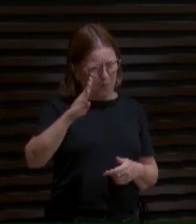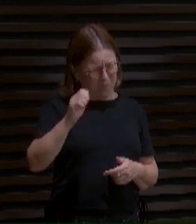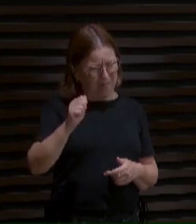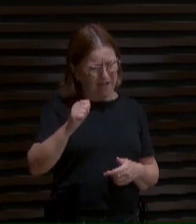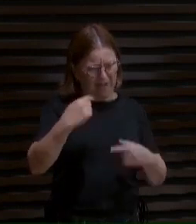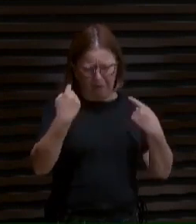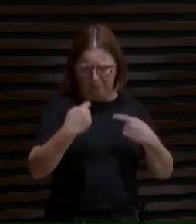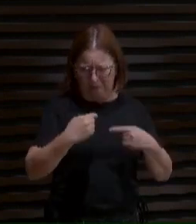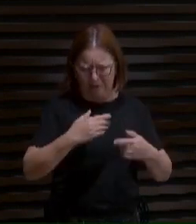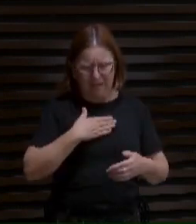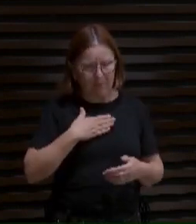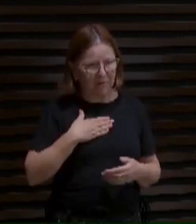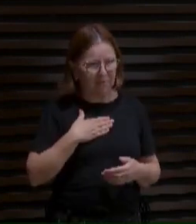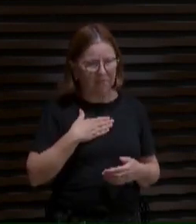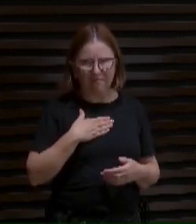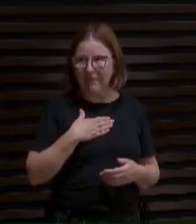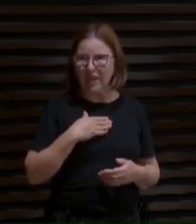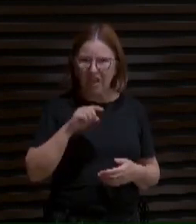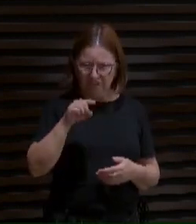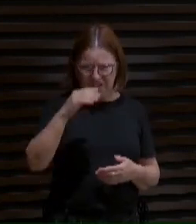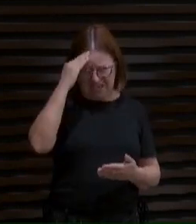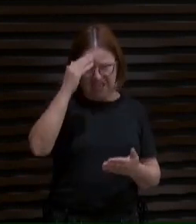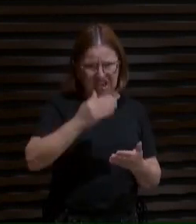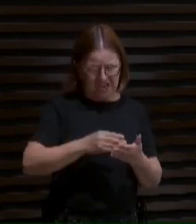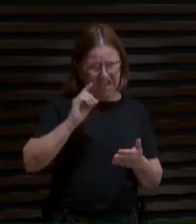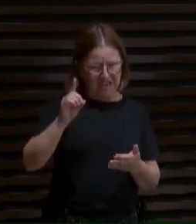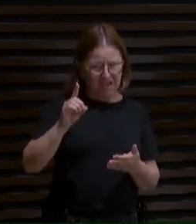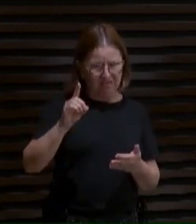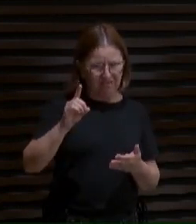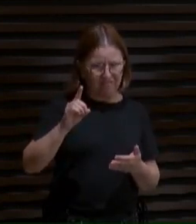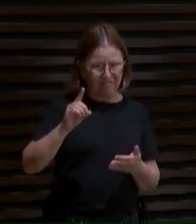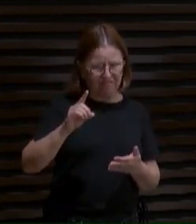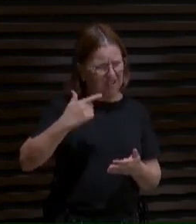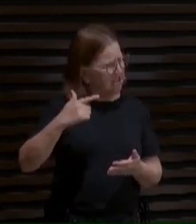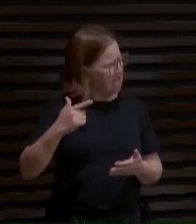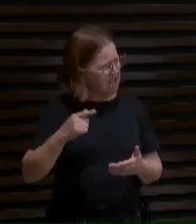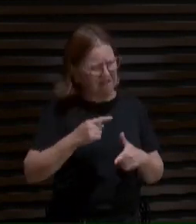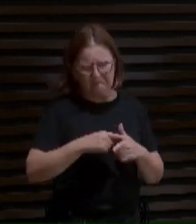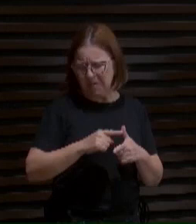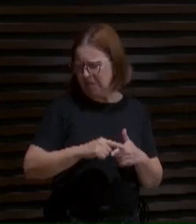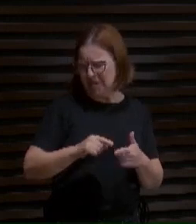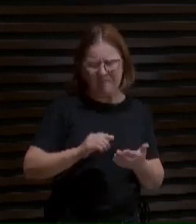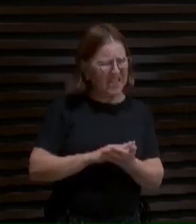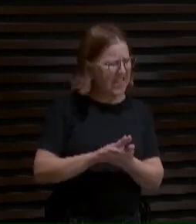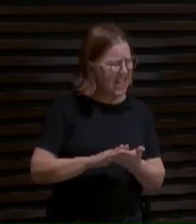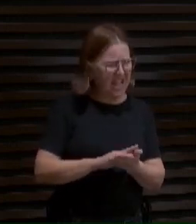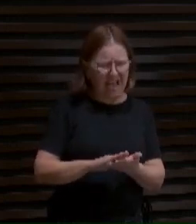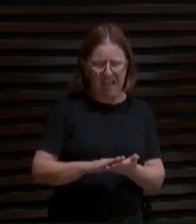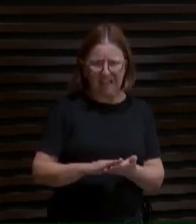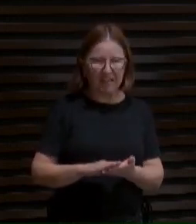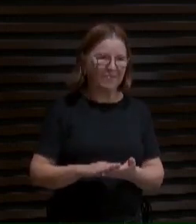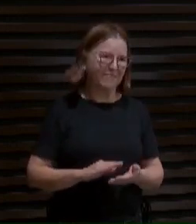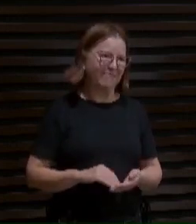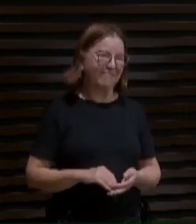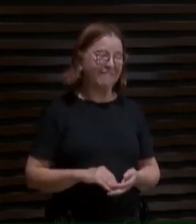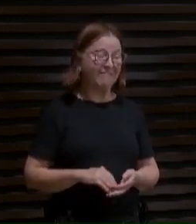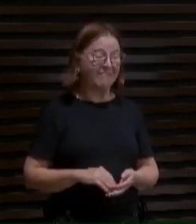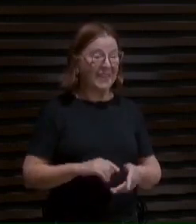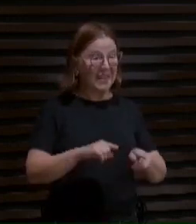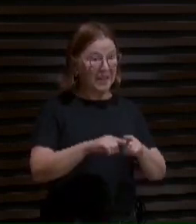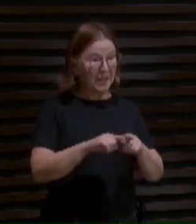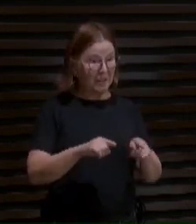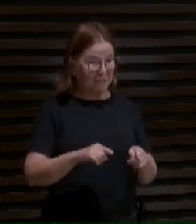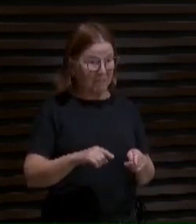chute nela. Toca para frente, porque não tem. E o Balaão vai